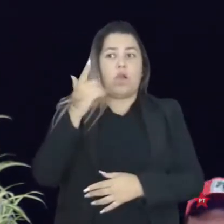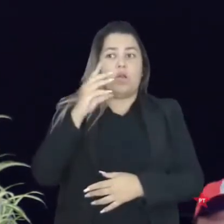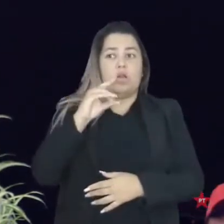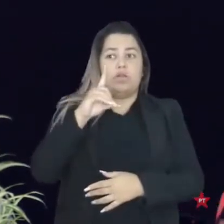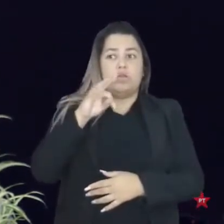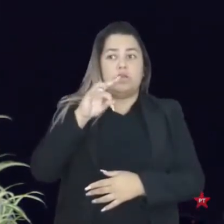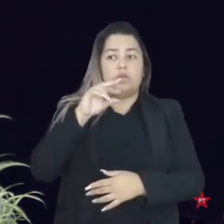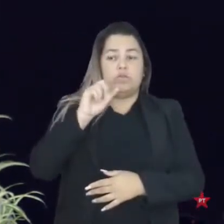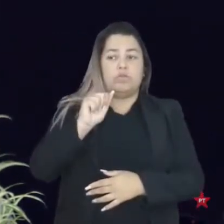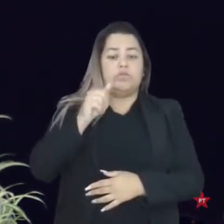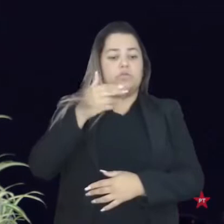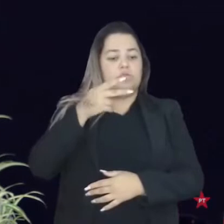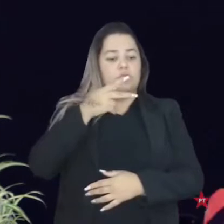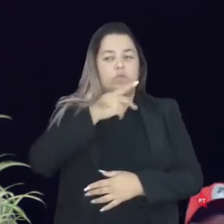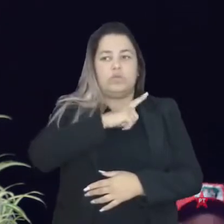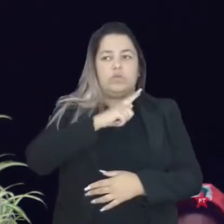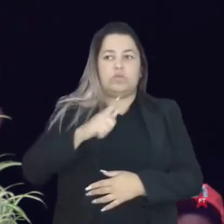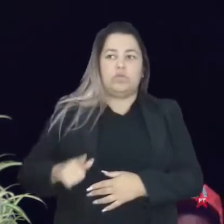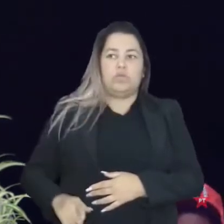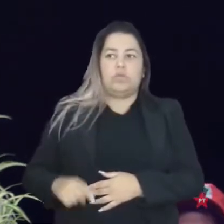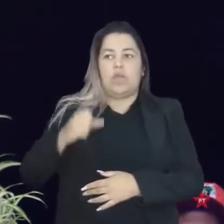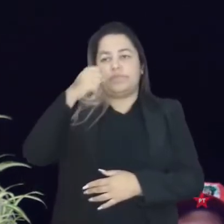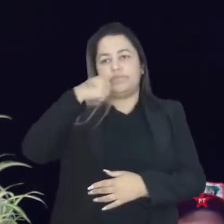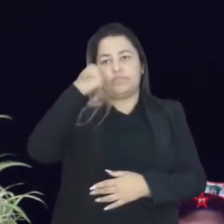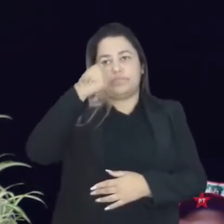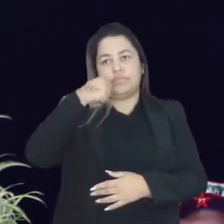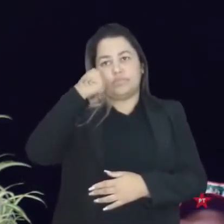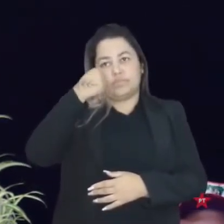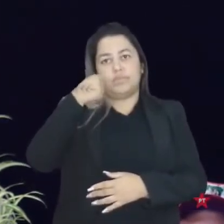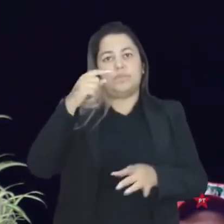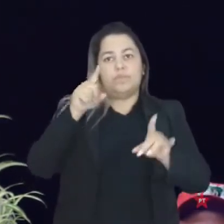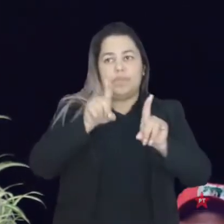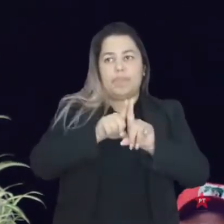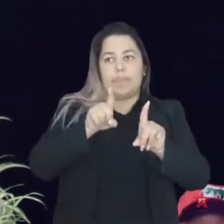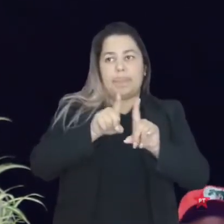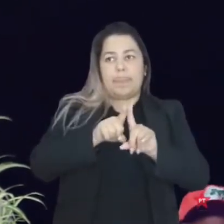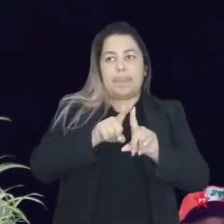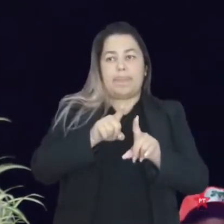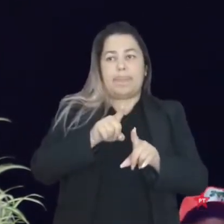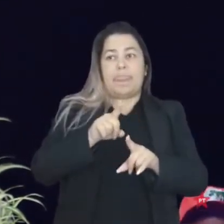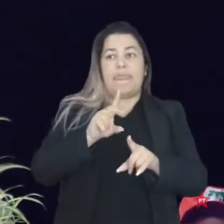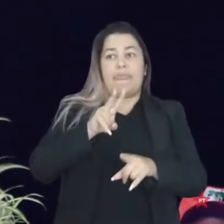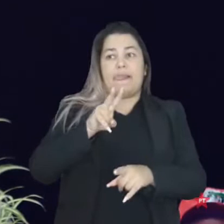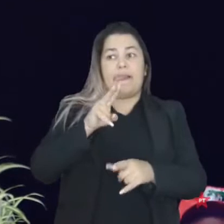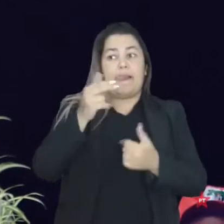a candidata ao Senado, o candidato ou candidato a vice. Fica uma coisa meio